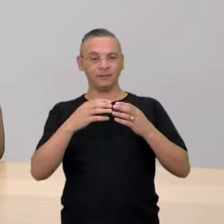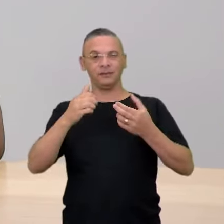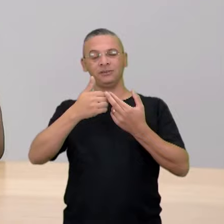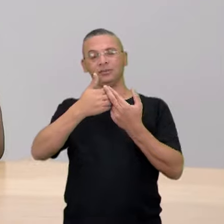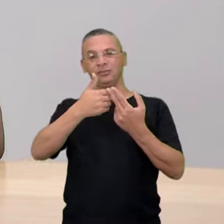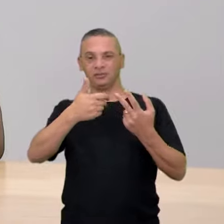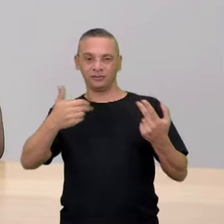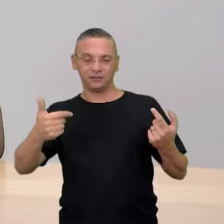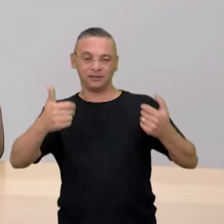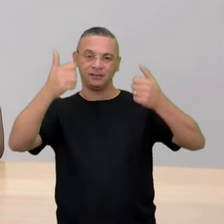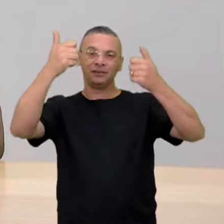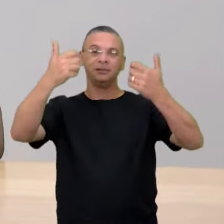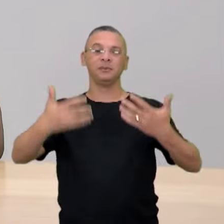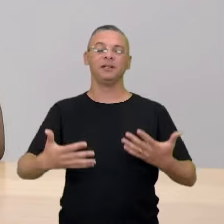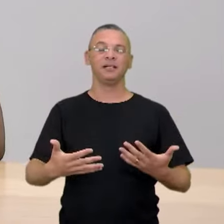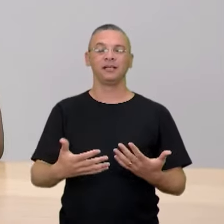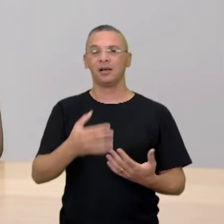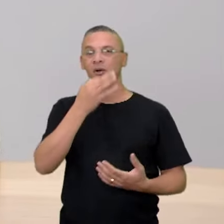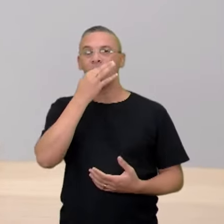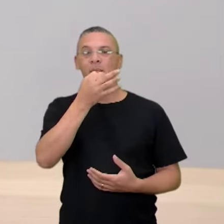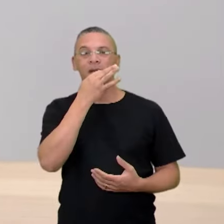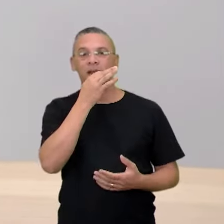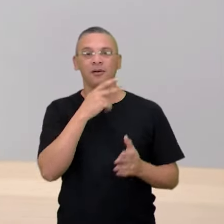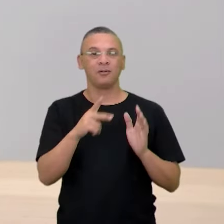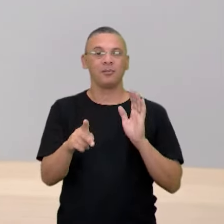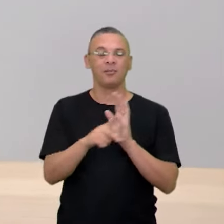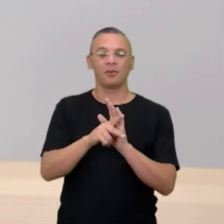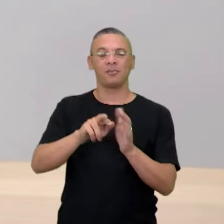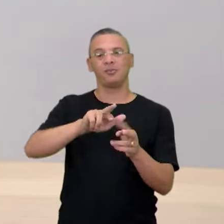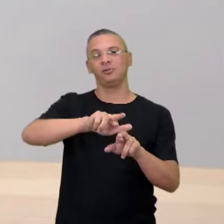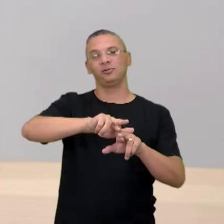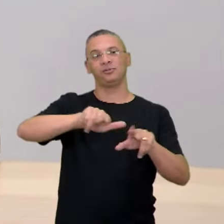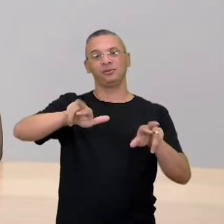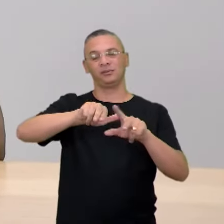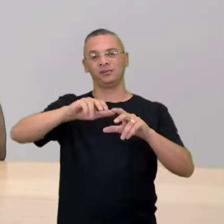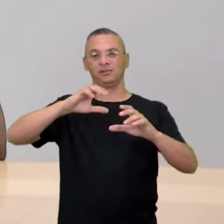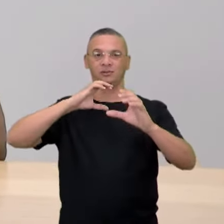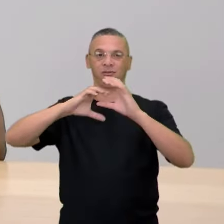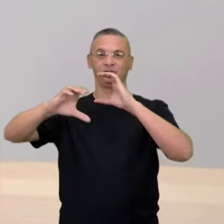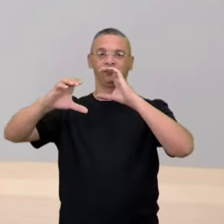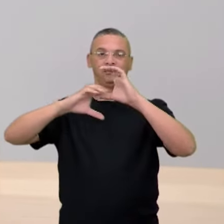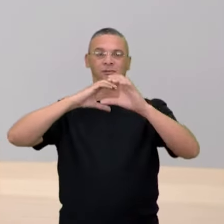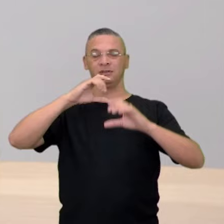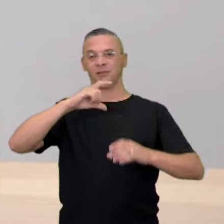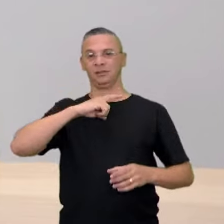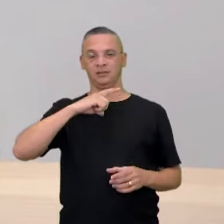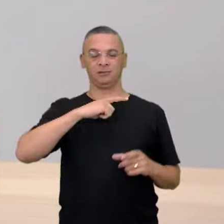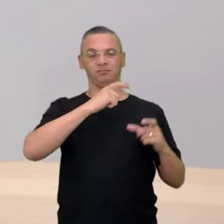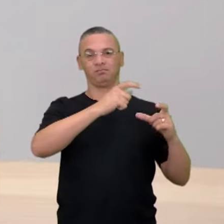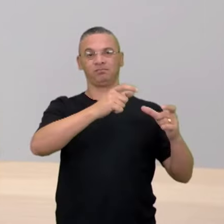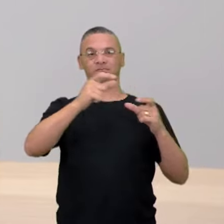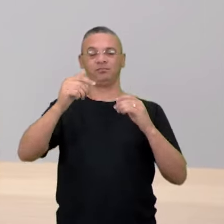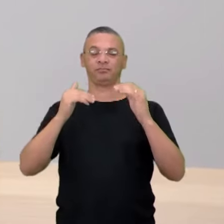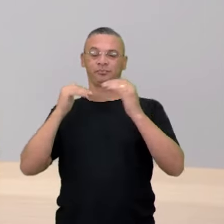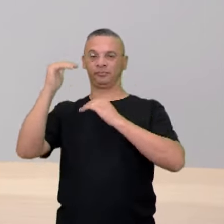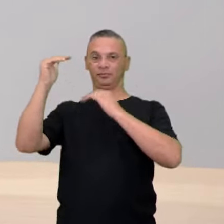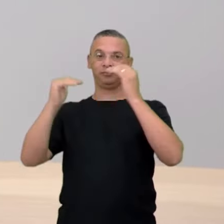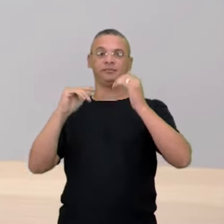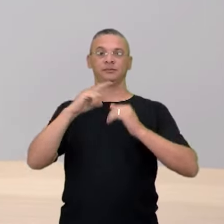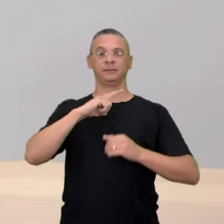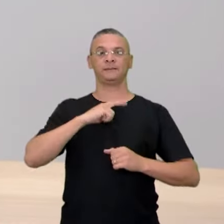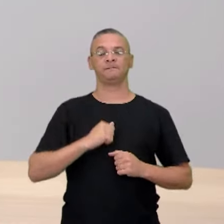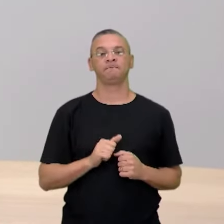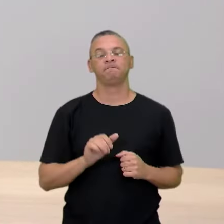múltiplas opiniões, né, de veículos diferentes, pessoas diferentes, que atuam em níveis diferentes aí do